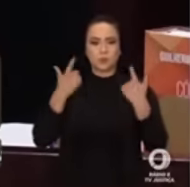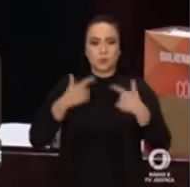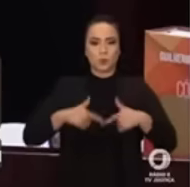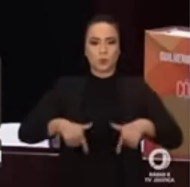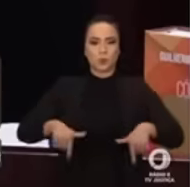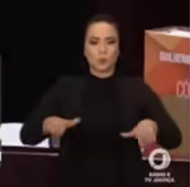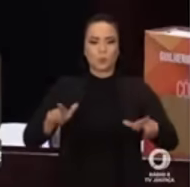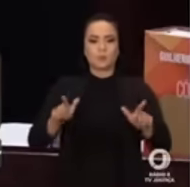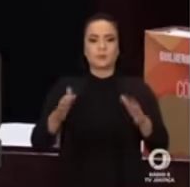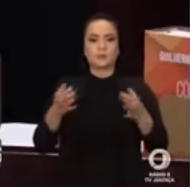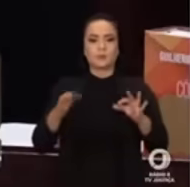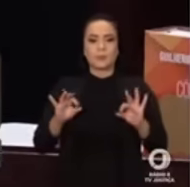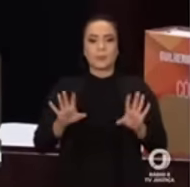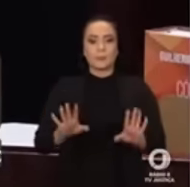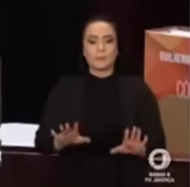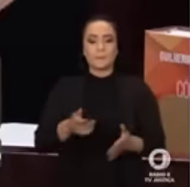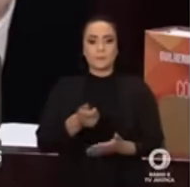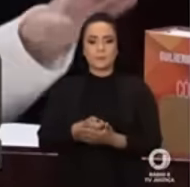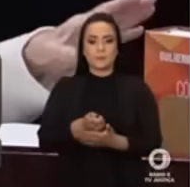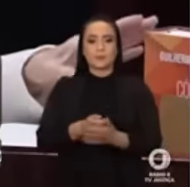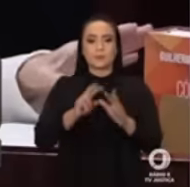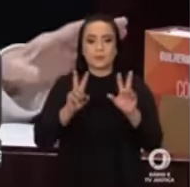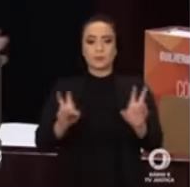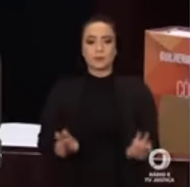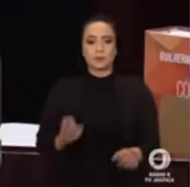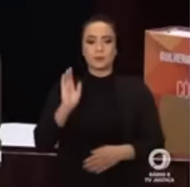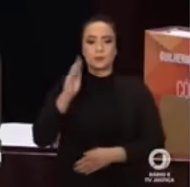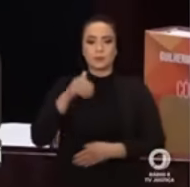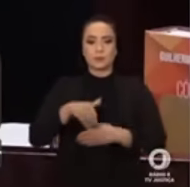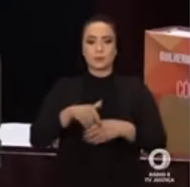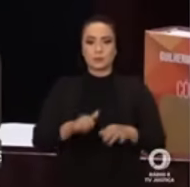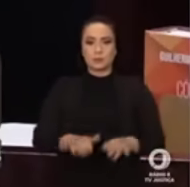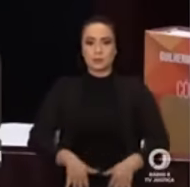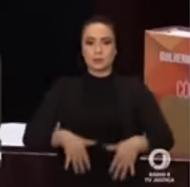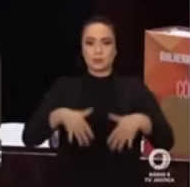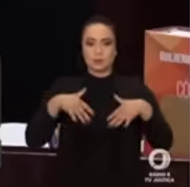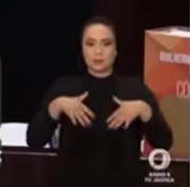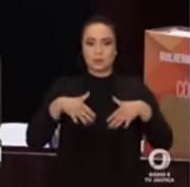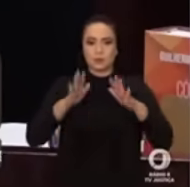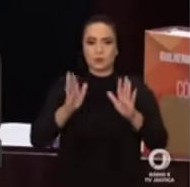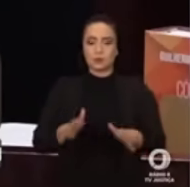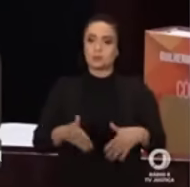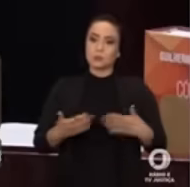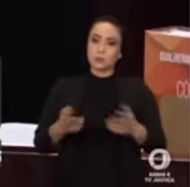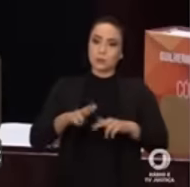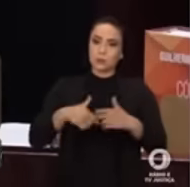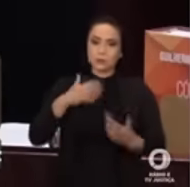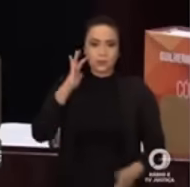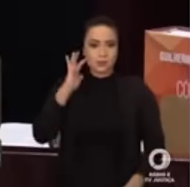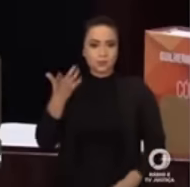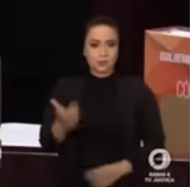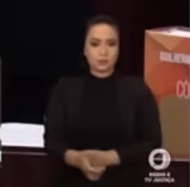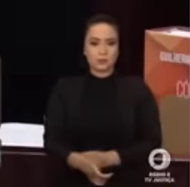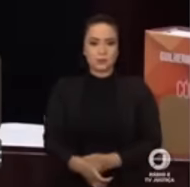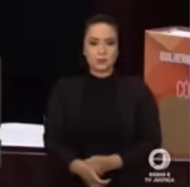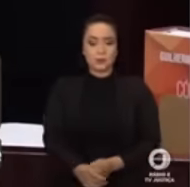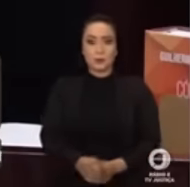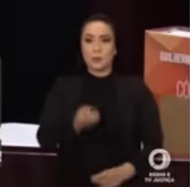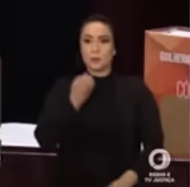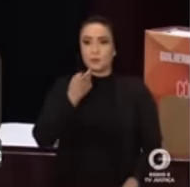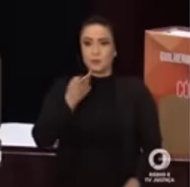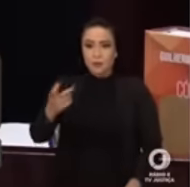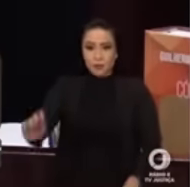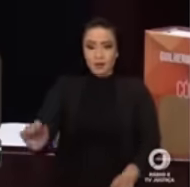e suspeição rigorosamente nos termos do que foi votado pelo plenário e já, portanto, decidido. E é bom que se diga, o que a gente vota